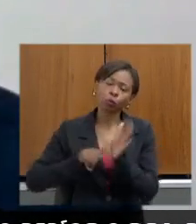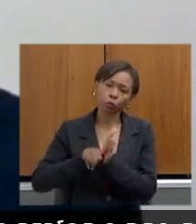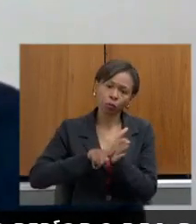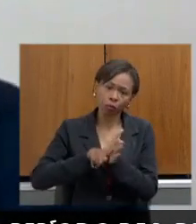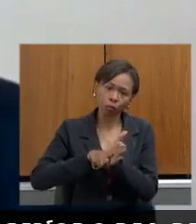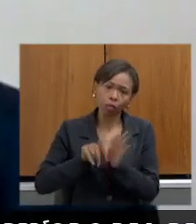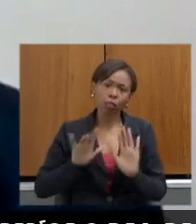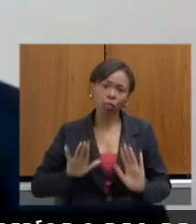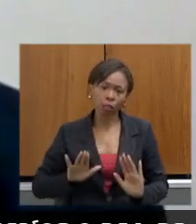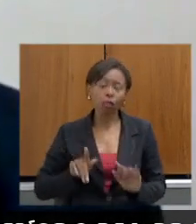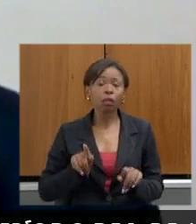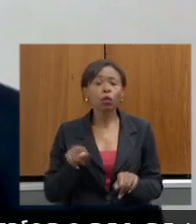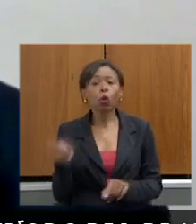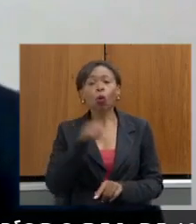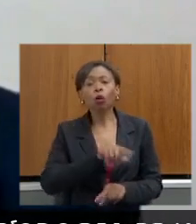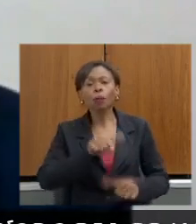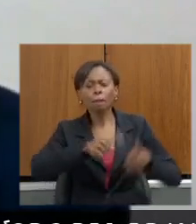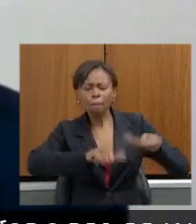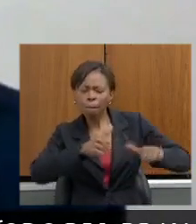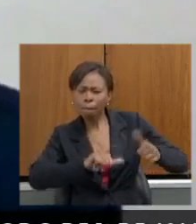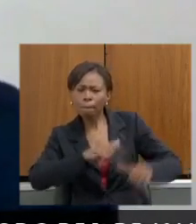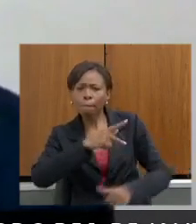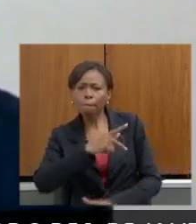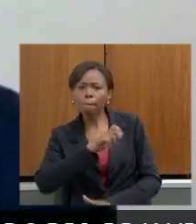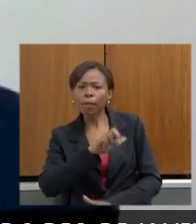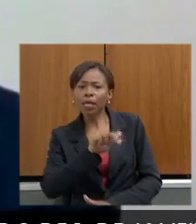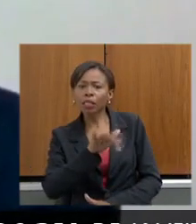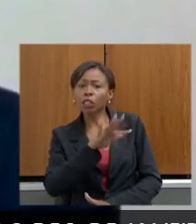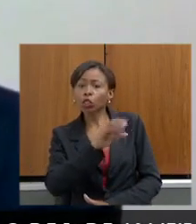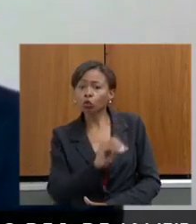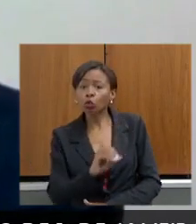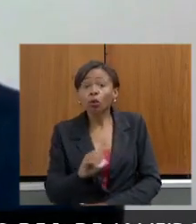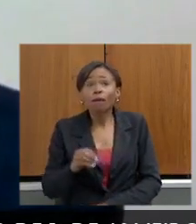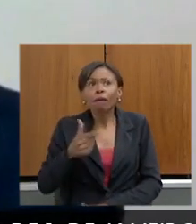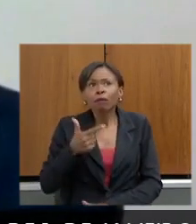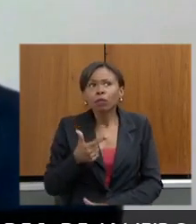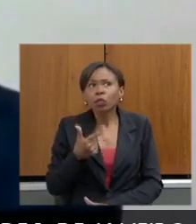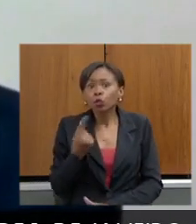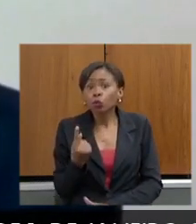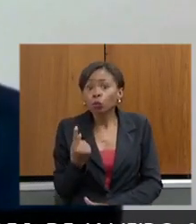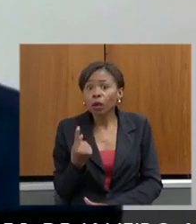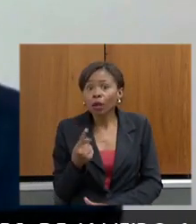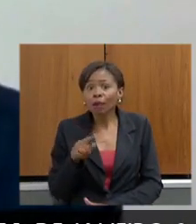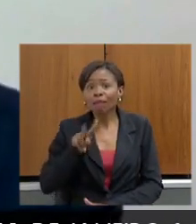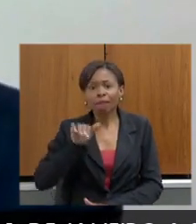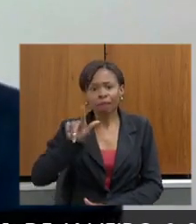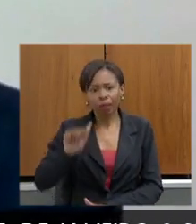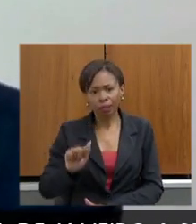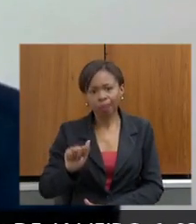é os períodos o 21 vaga de período ser